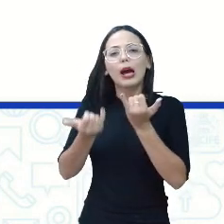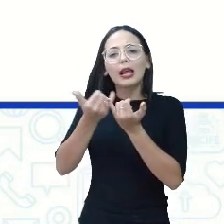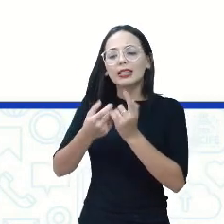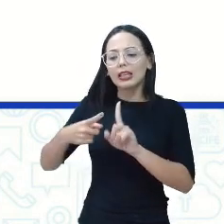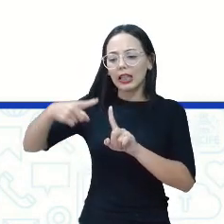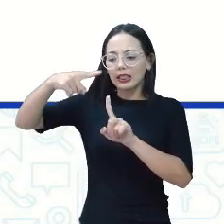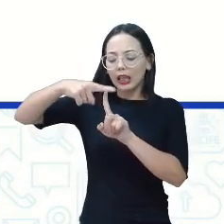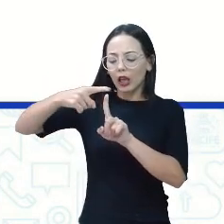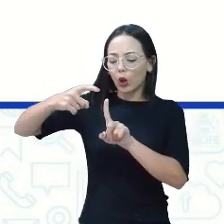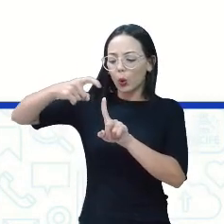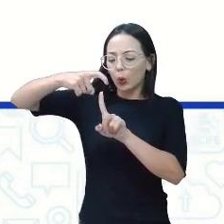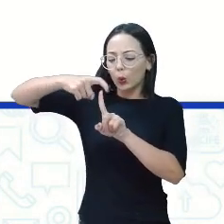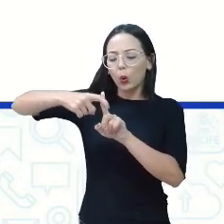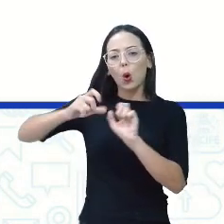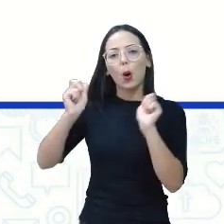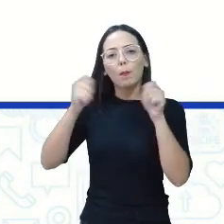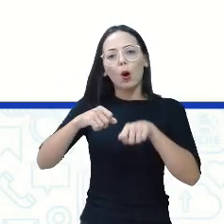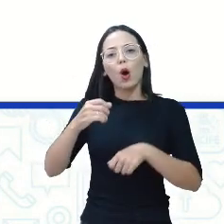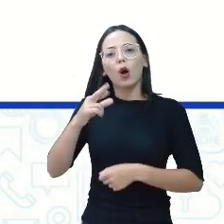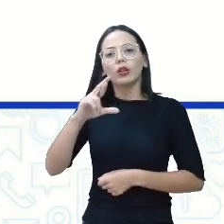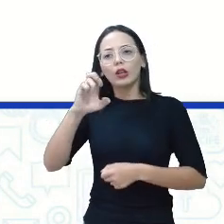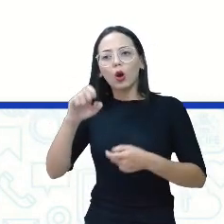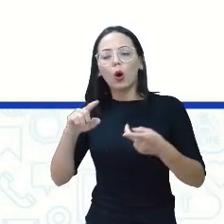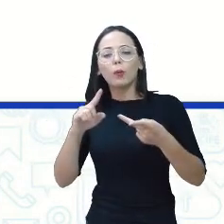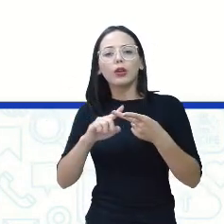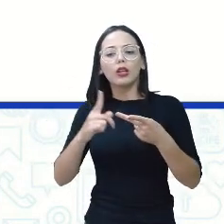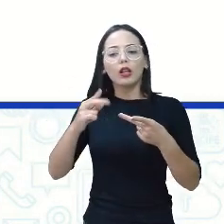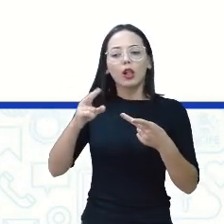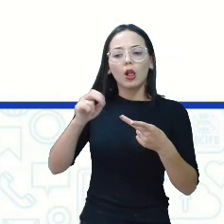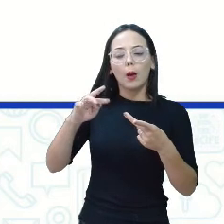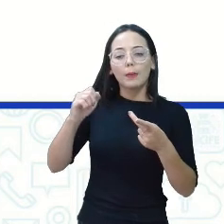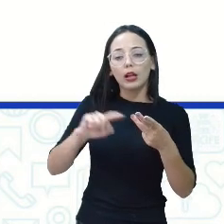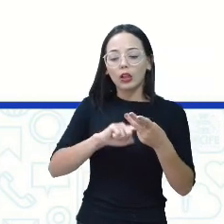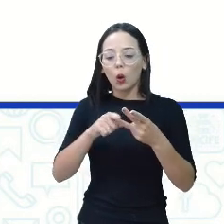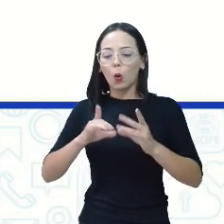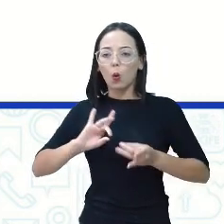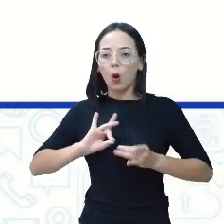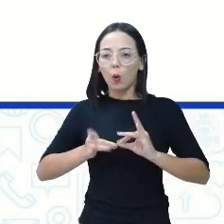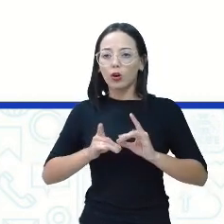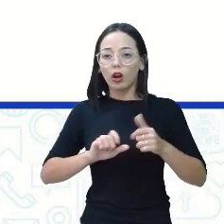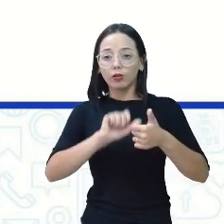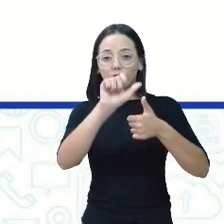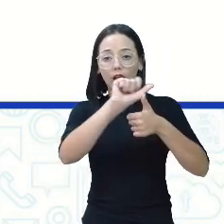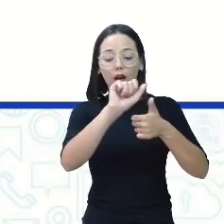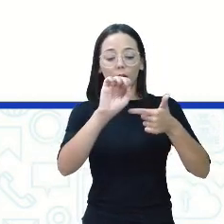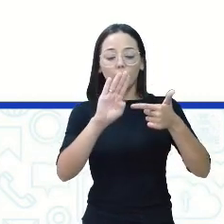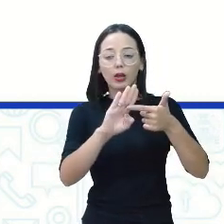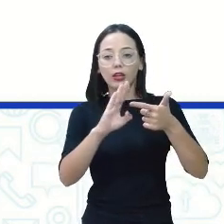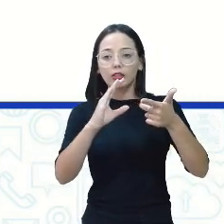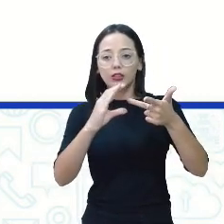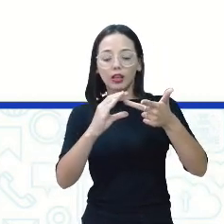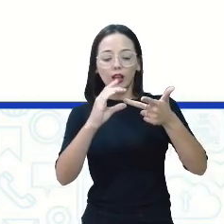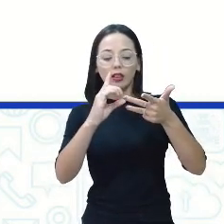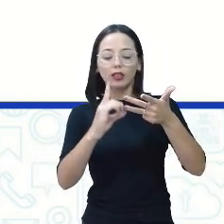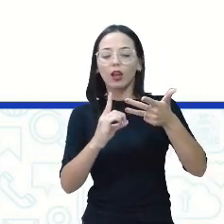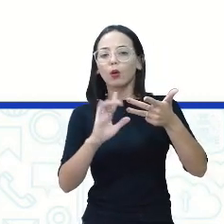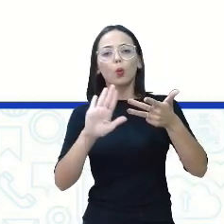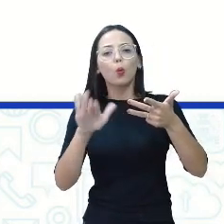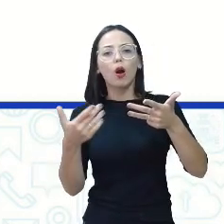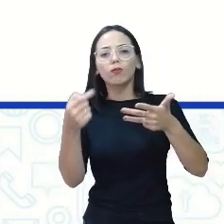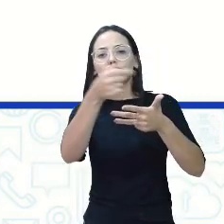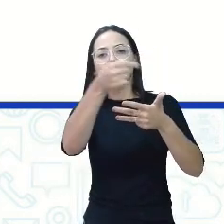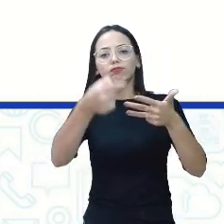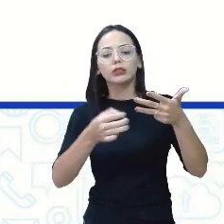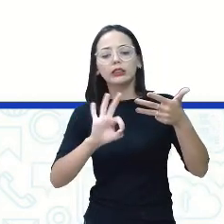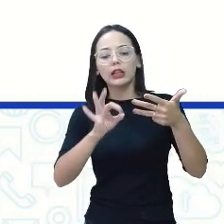e pode ser de cobre, hormonal ou prata. É o espermicida, é o DIU, é a camisinha ou